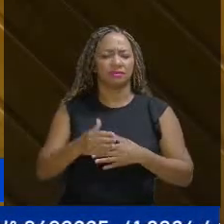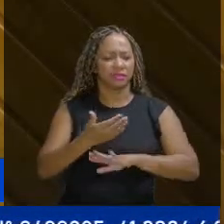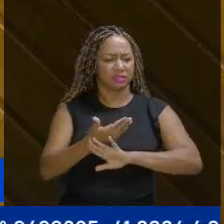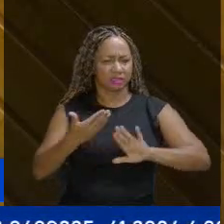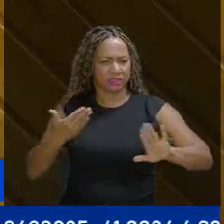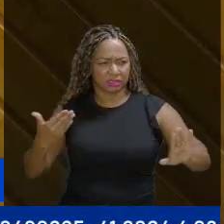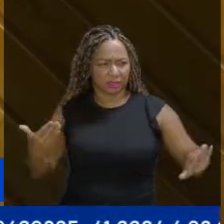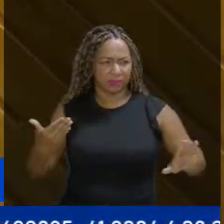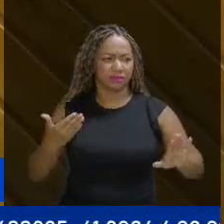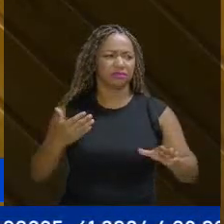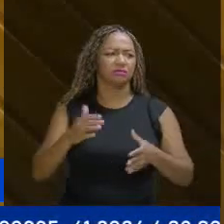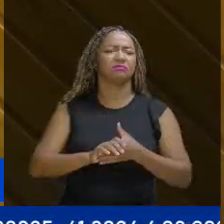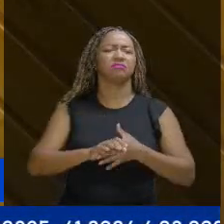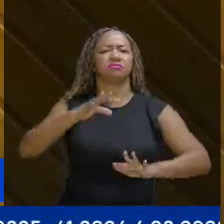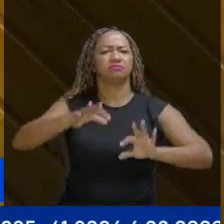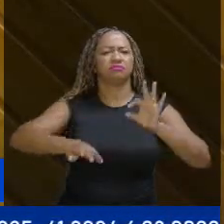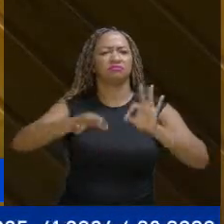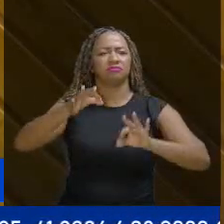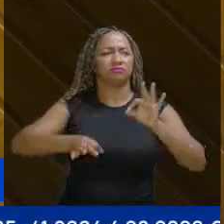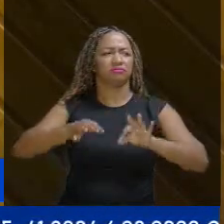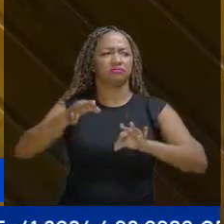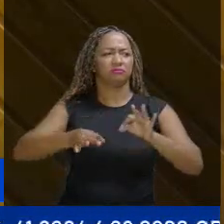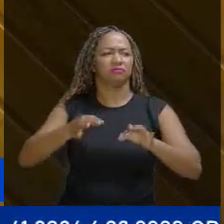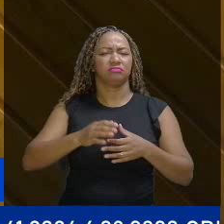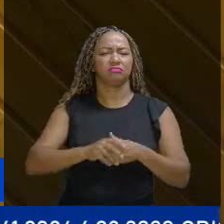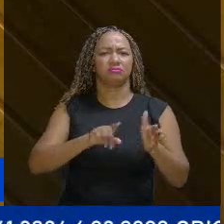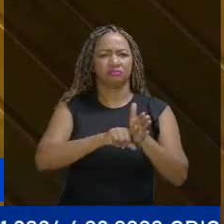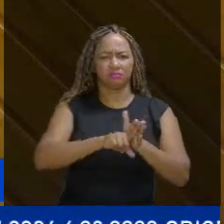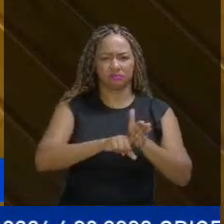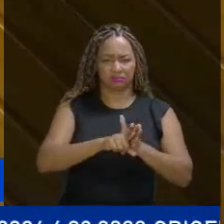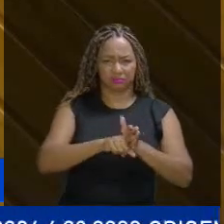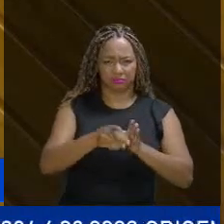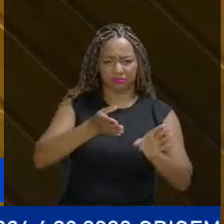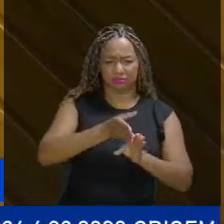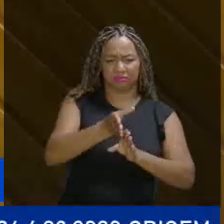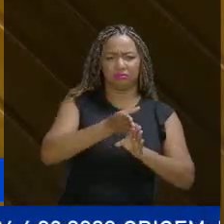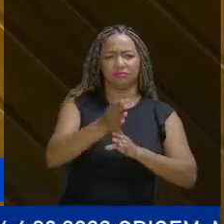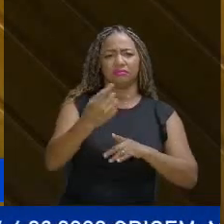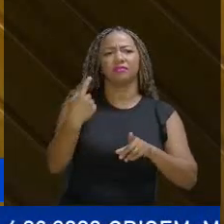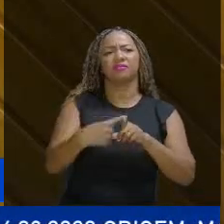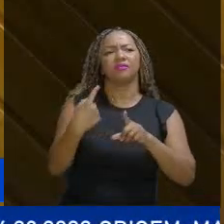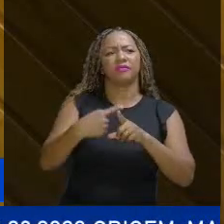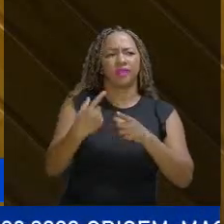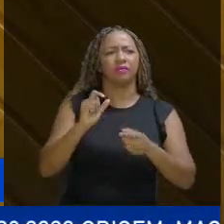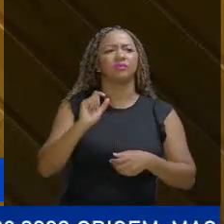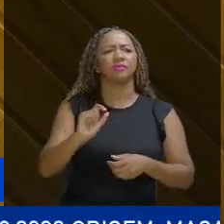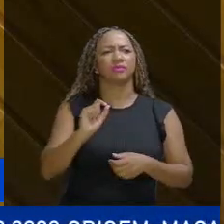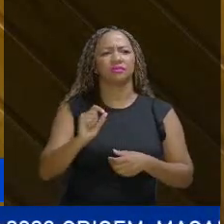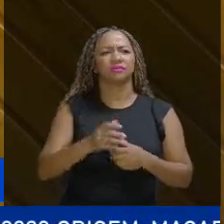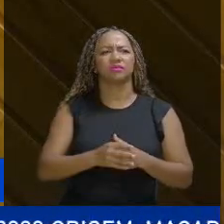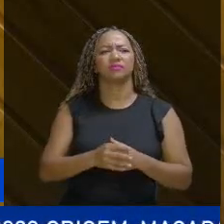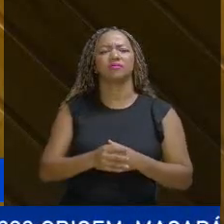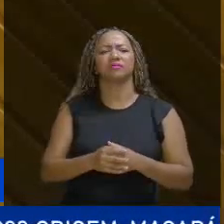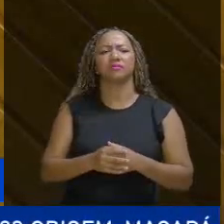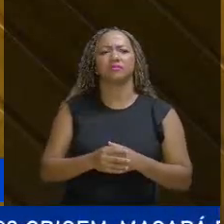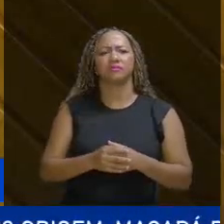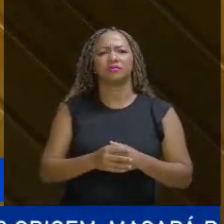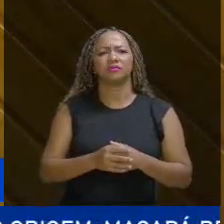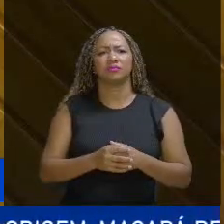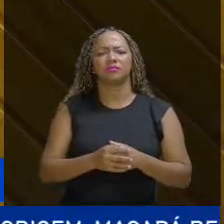figura do juiz da investigação do juiz da instrução. Por que se fez isso?